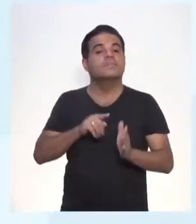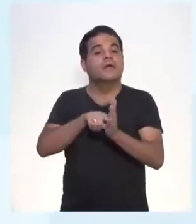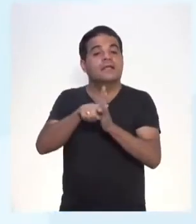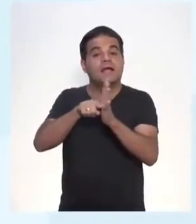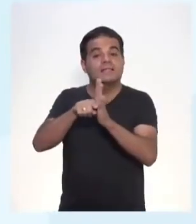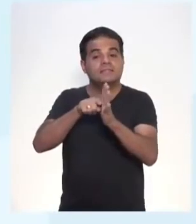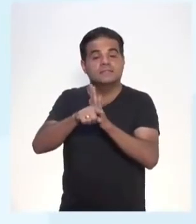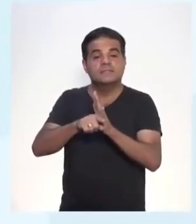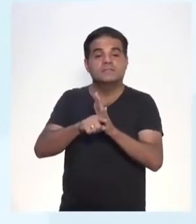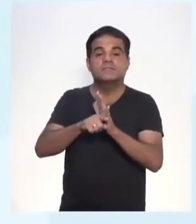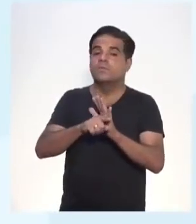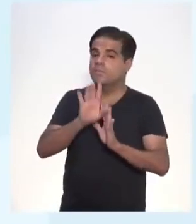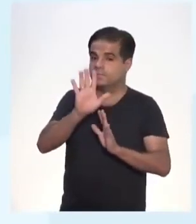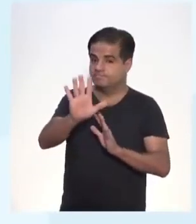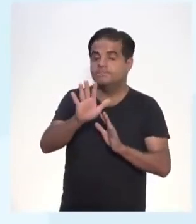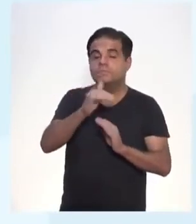Analisa-se,